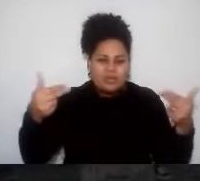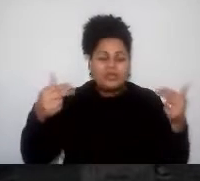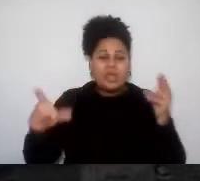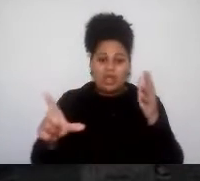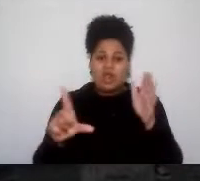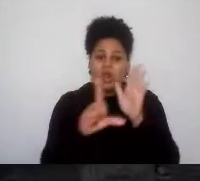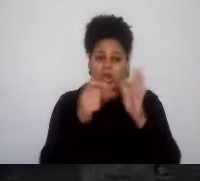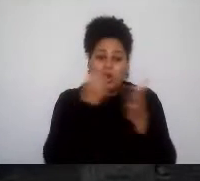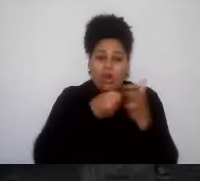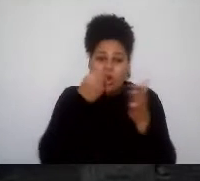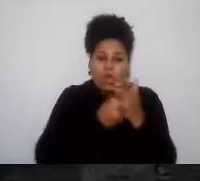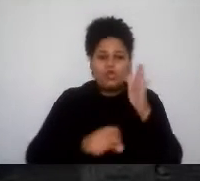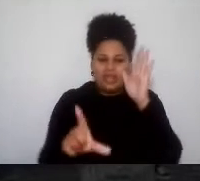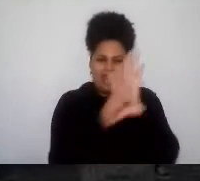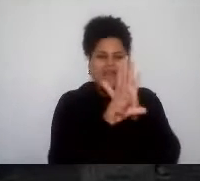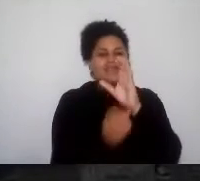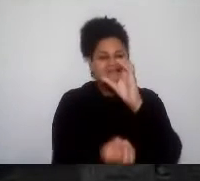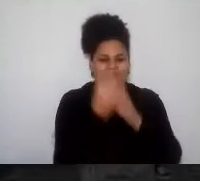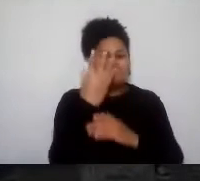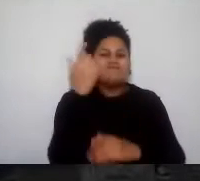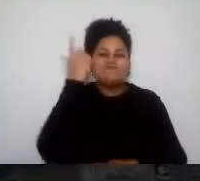Obrigado.